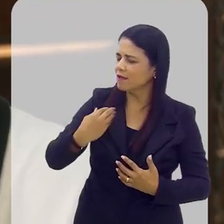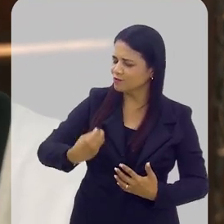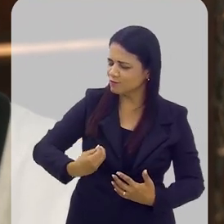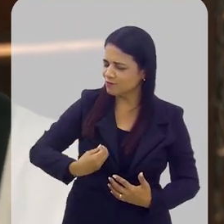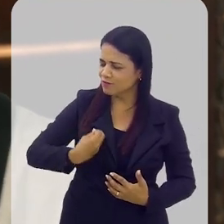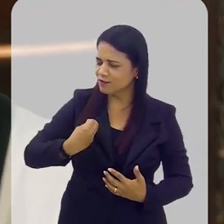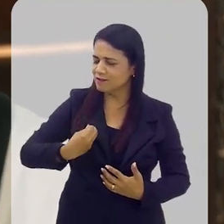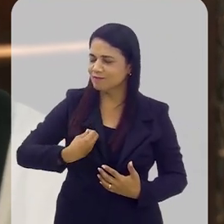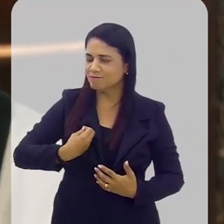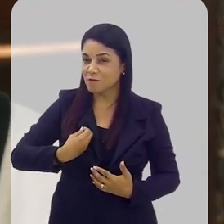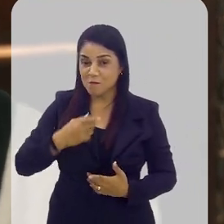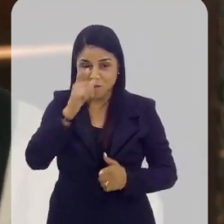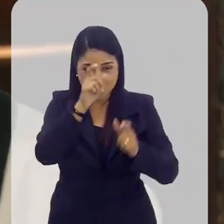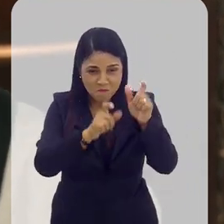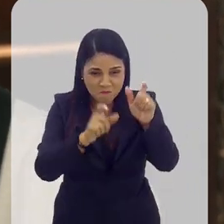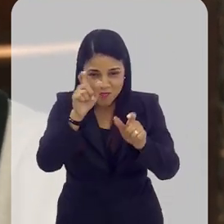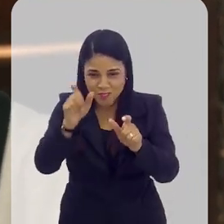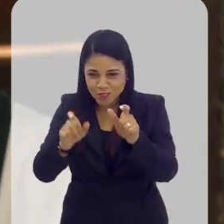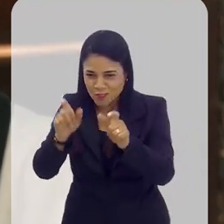Bem-aventurados os que em ti confiam,